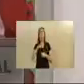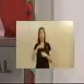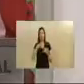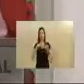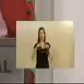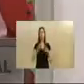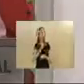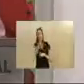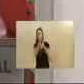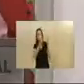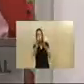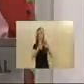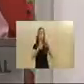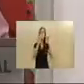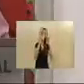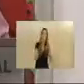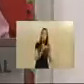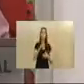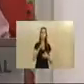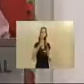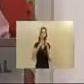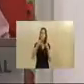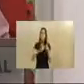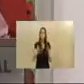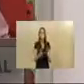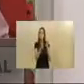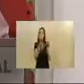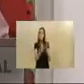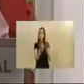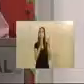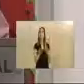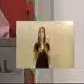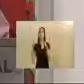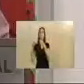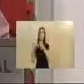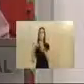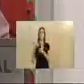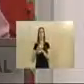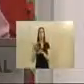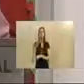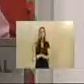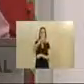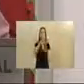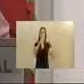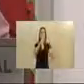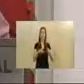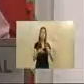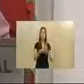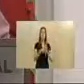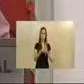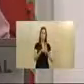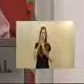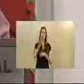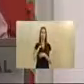gratuita em comunidades isoladas na região de blumenau este atendimento seus vereadores é feito em consultórios móveis